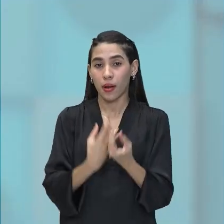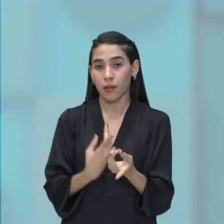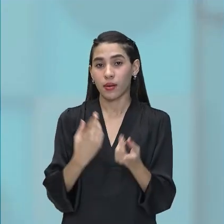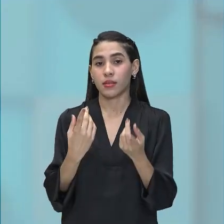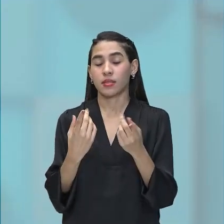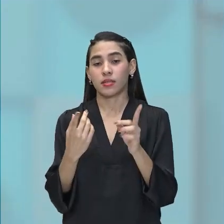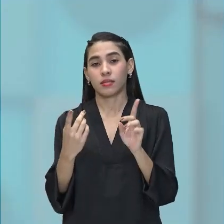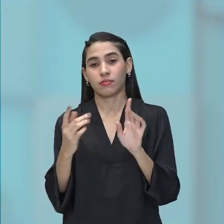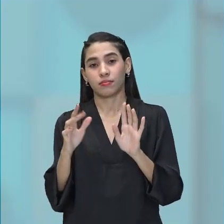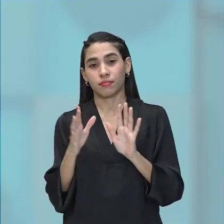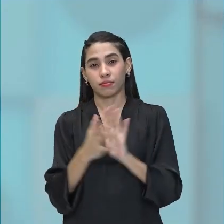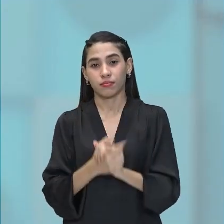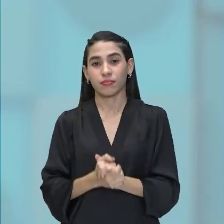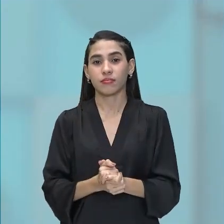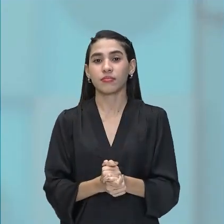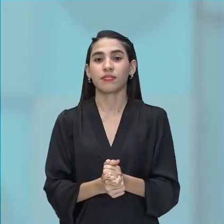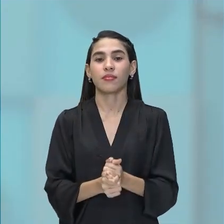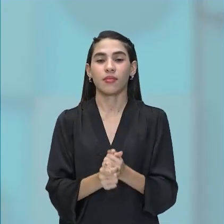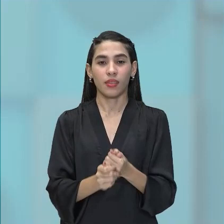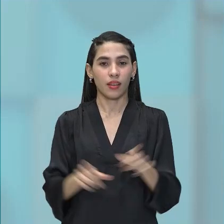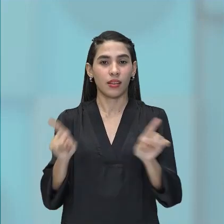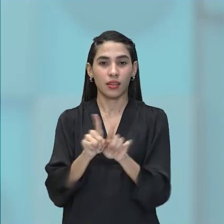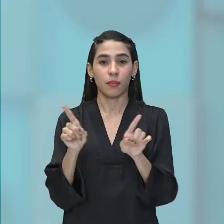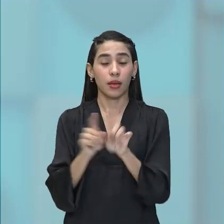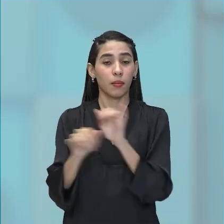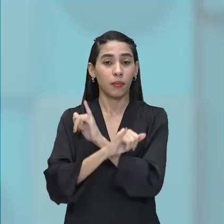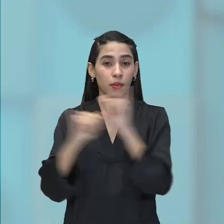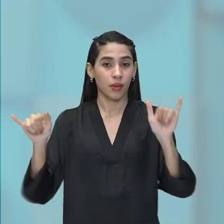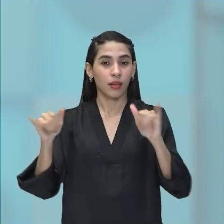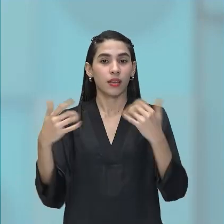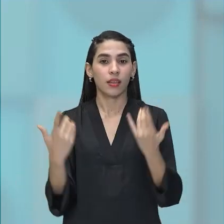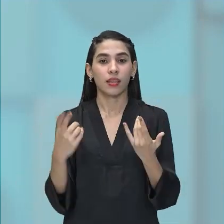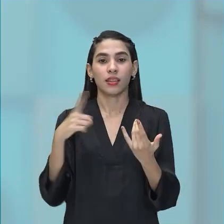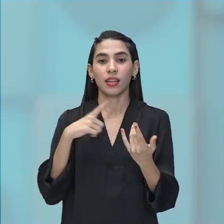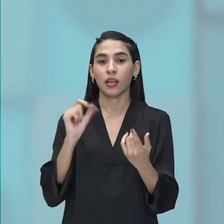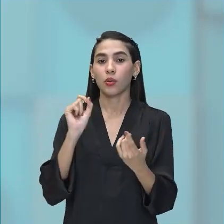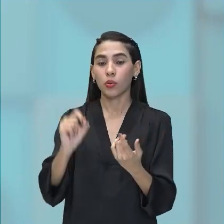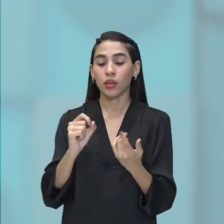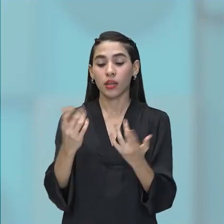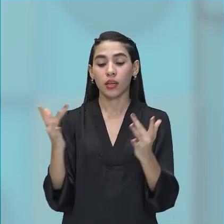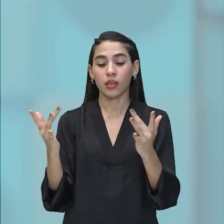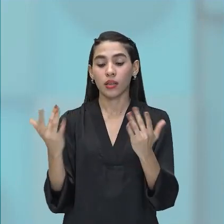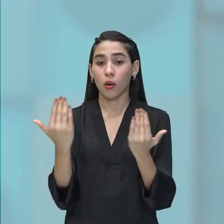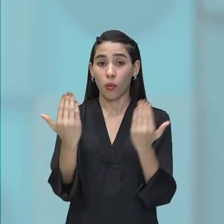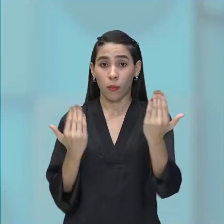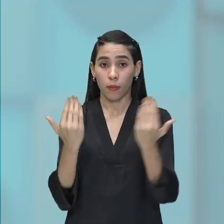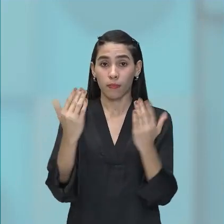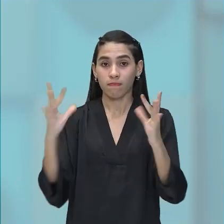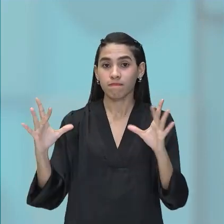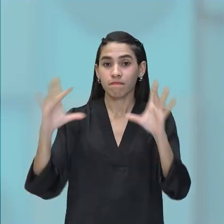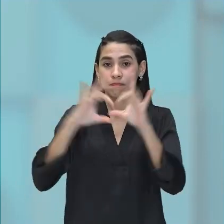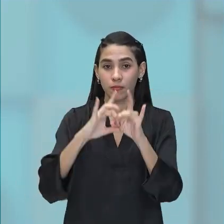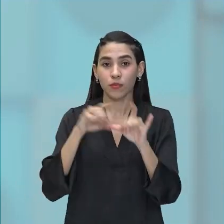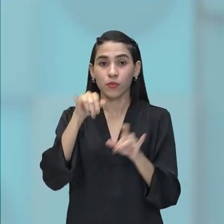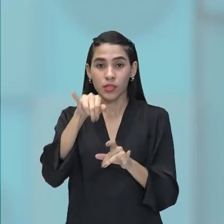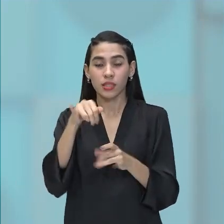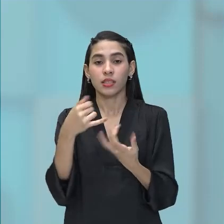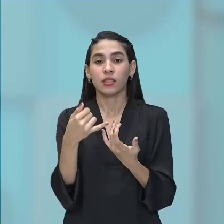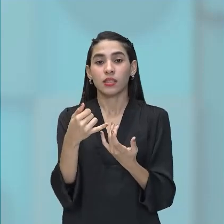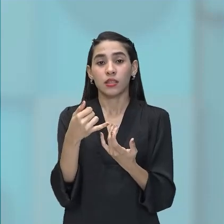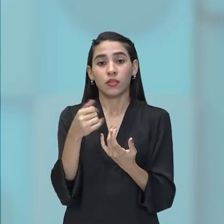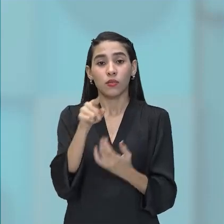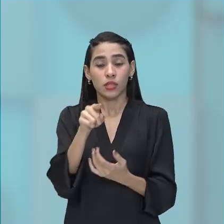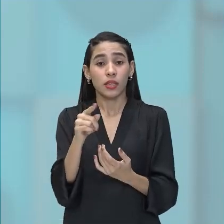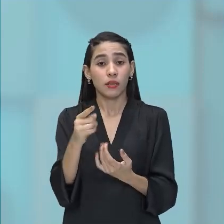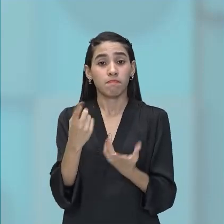quanto a nossa propaganda, eles têm ali uma comunicação. Vocês se perceberam que lá no primeiro